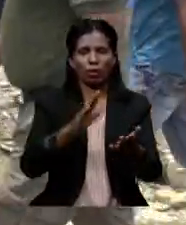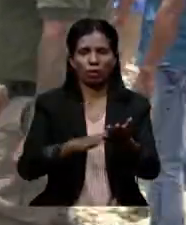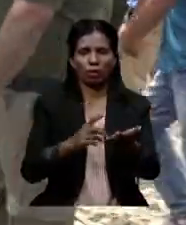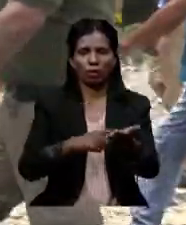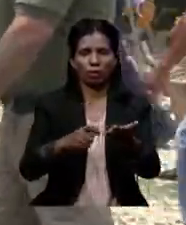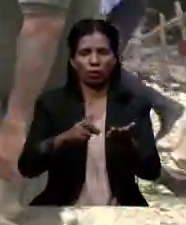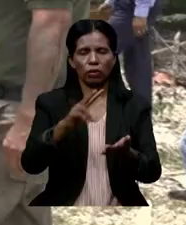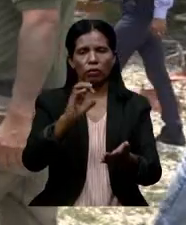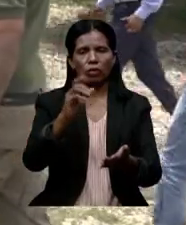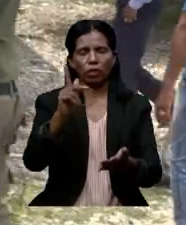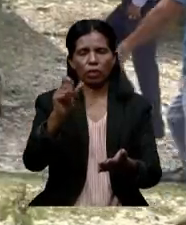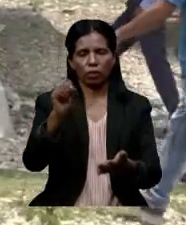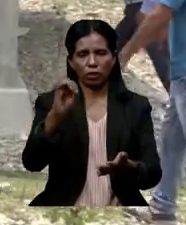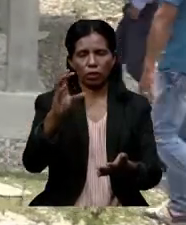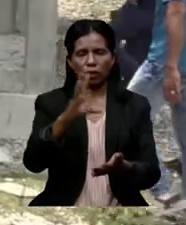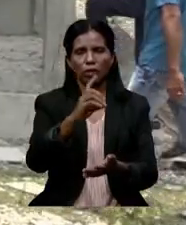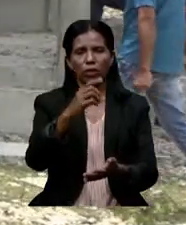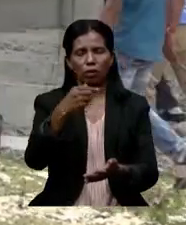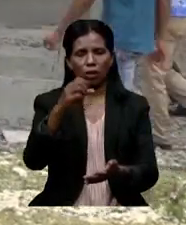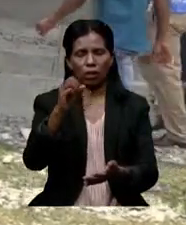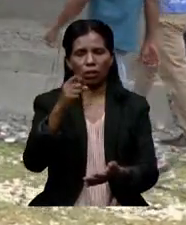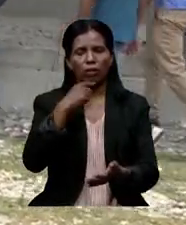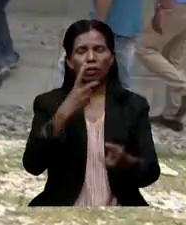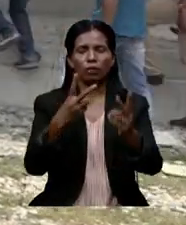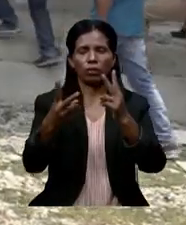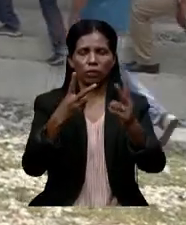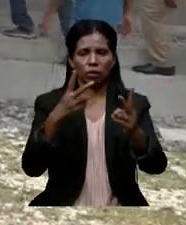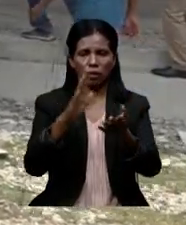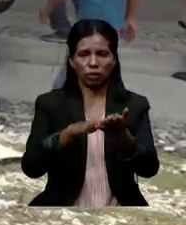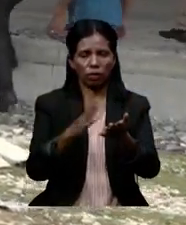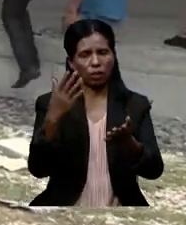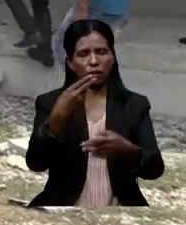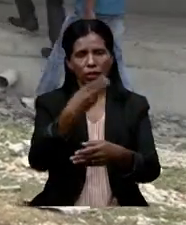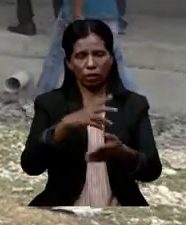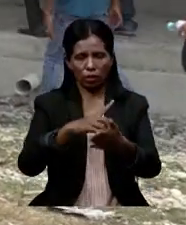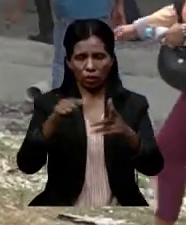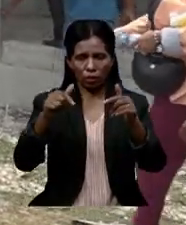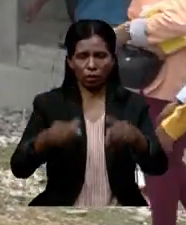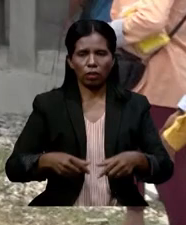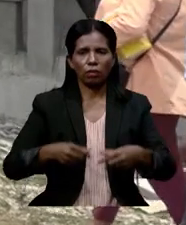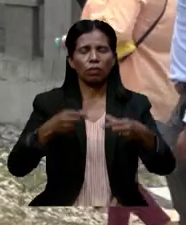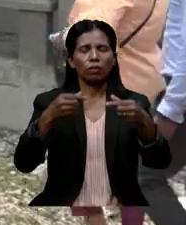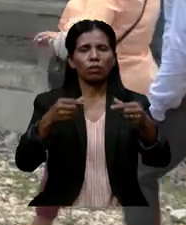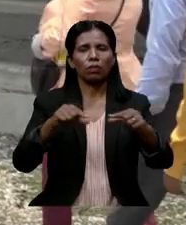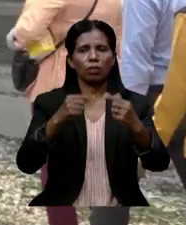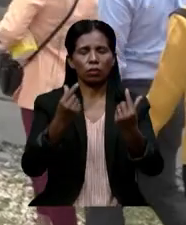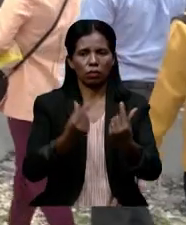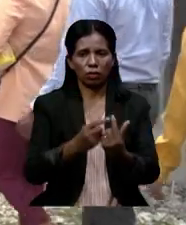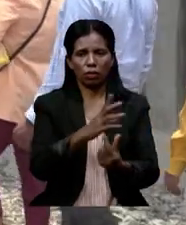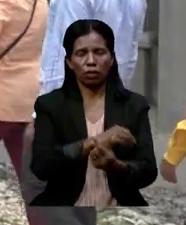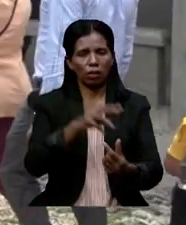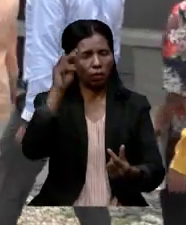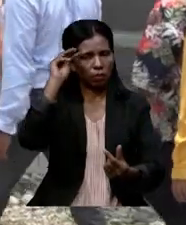Técnico Vocacional, Domingos Lopes Lemos, neve visita a Escola Referê quinta semana, né? Foi orientação da equipa em inspeção do